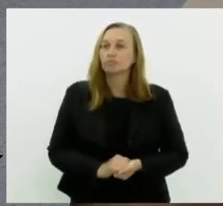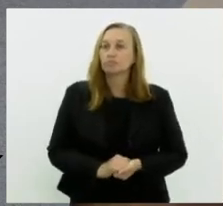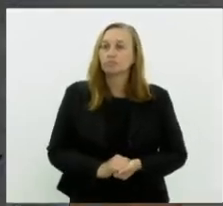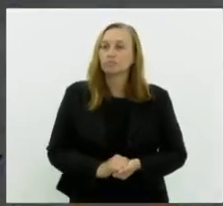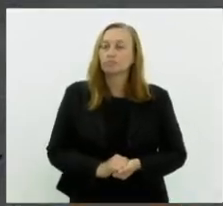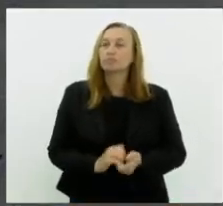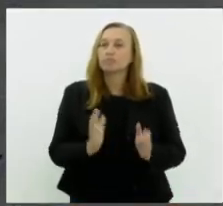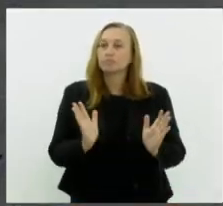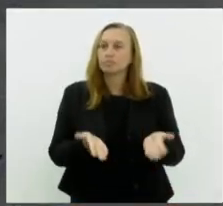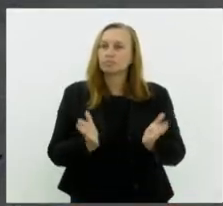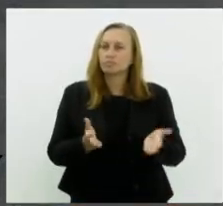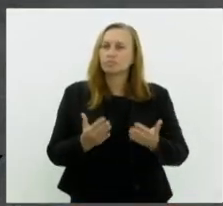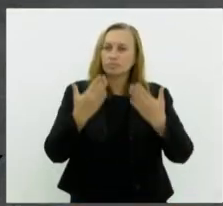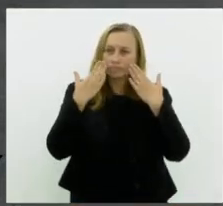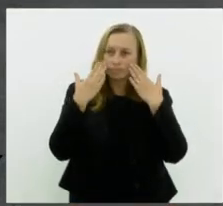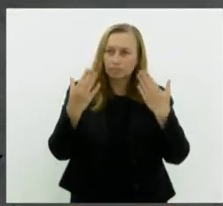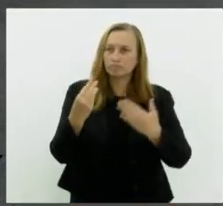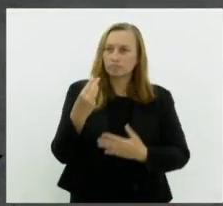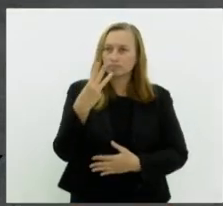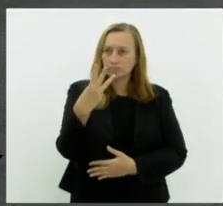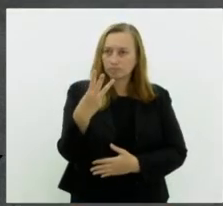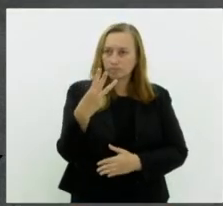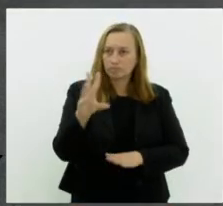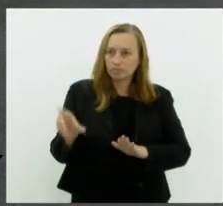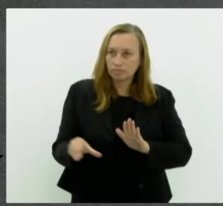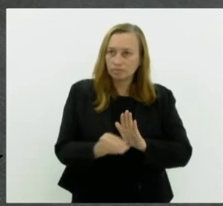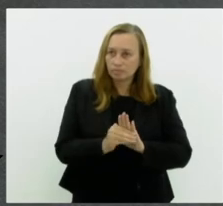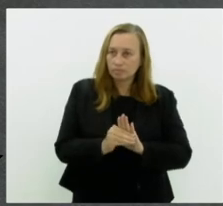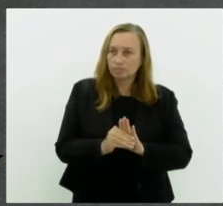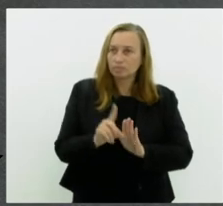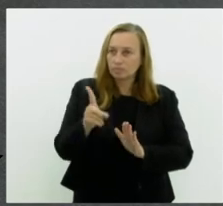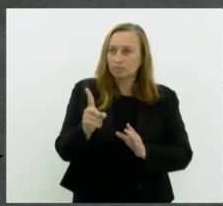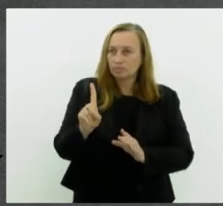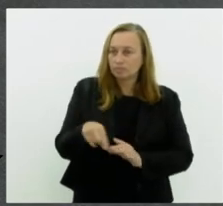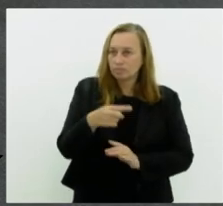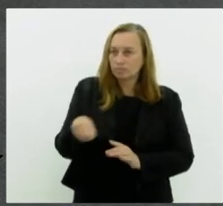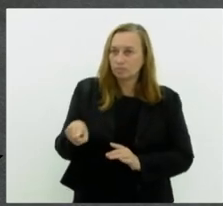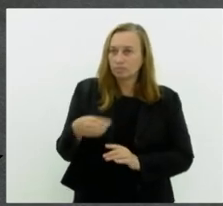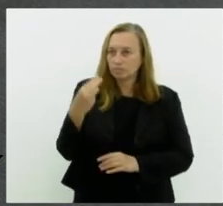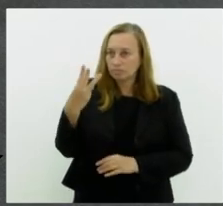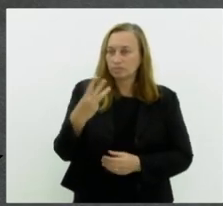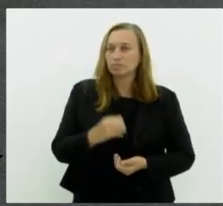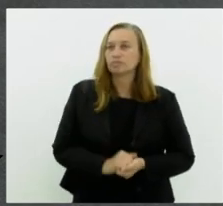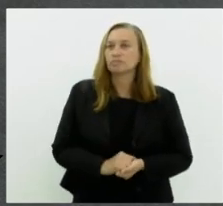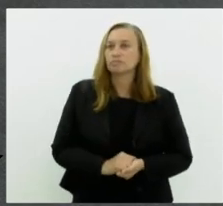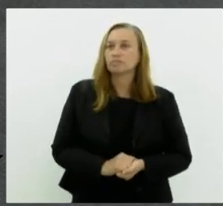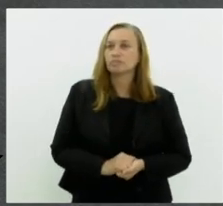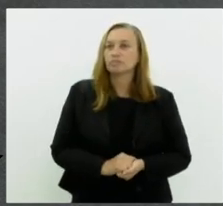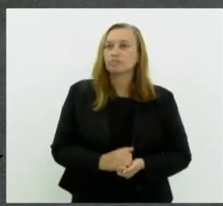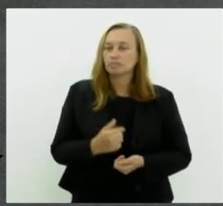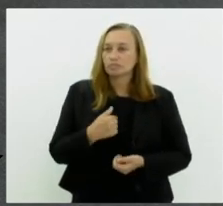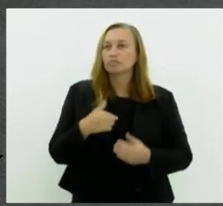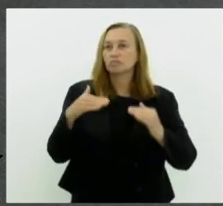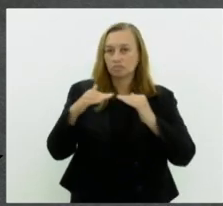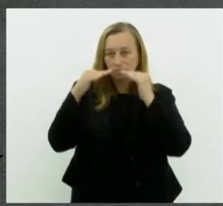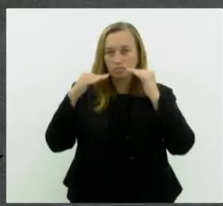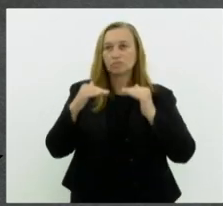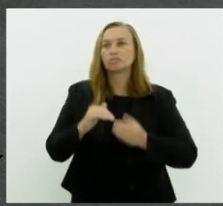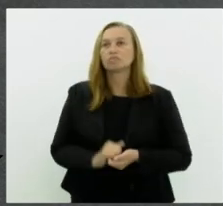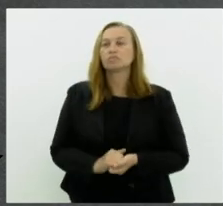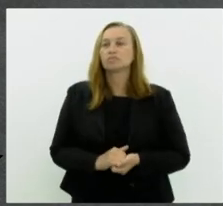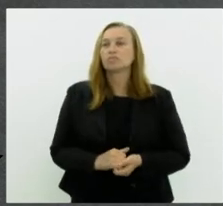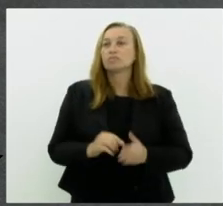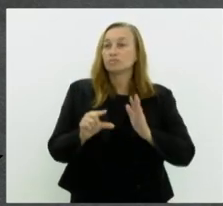E agora foram apresentadas três emendas. Ele está rejeitando as três. Exato. Eu estou concordando que a emenda